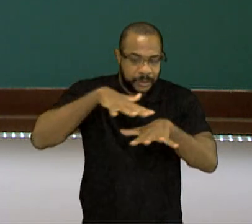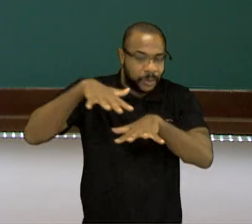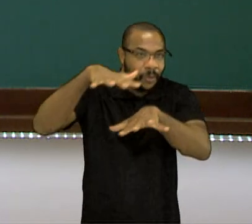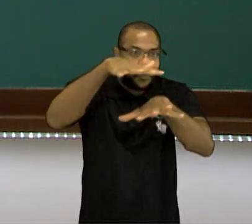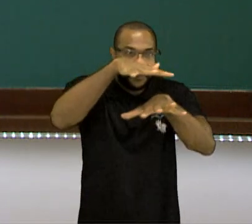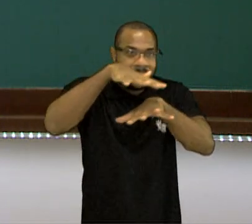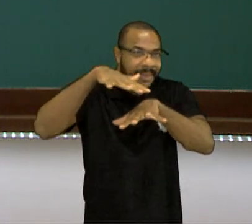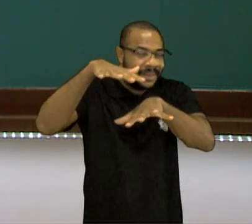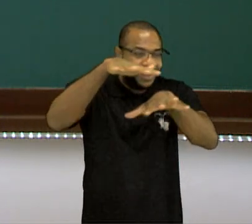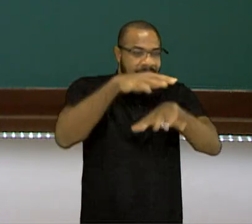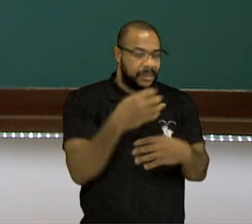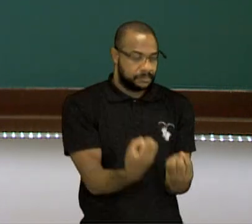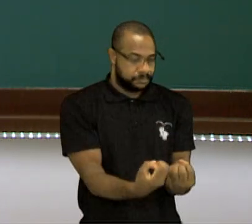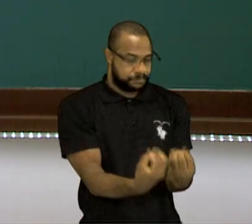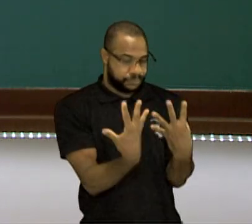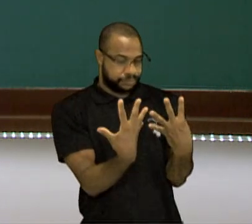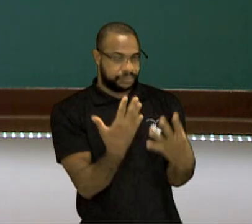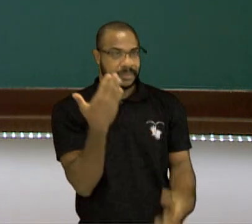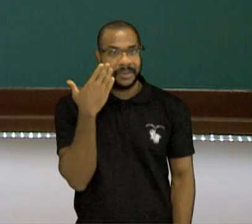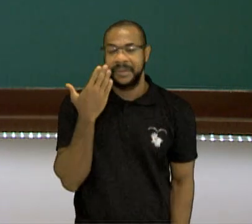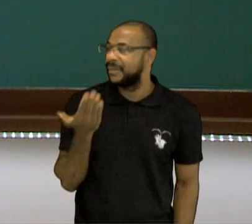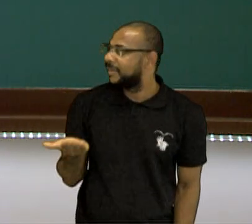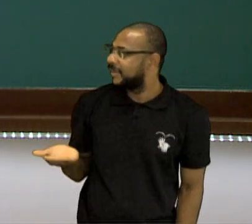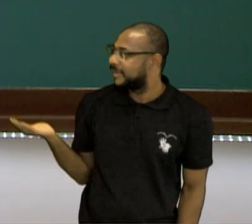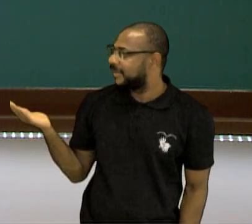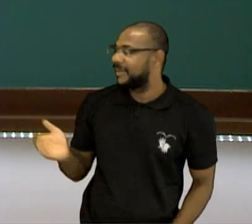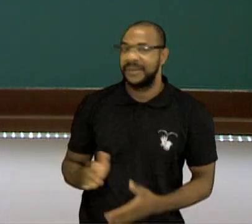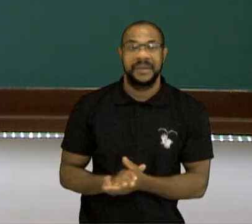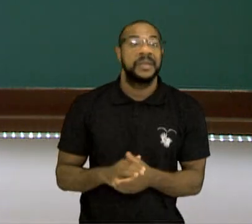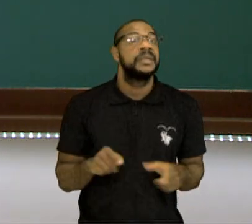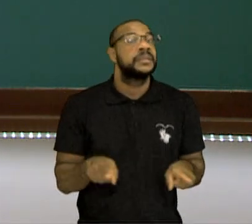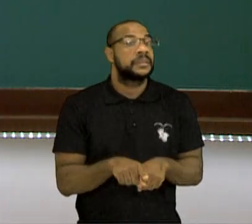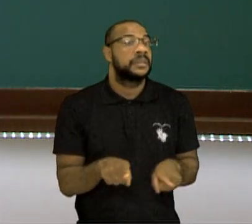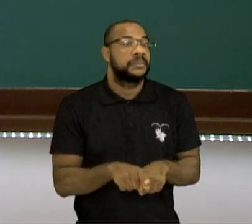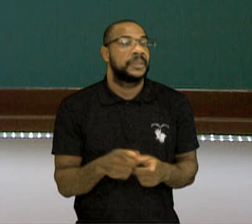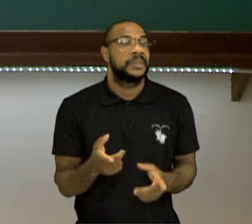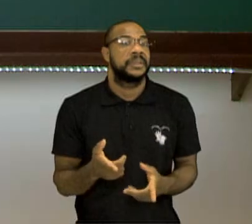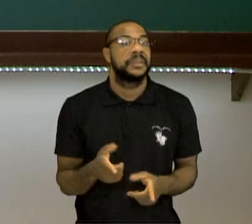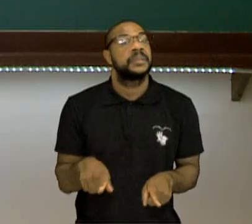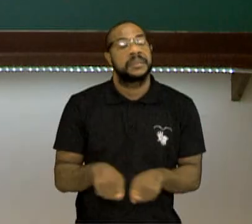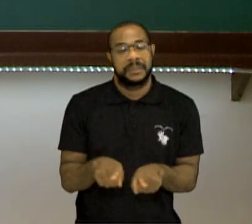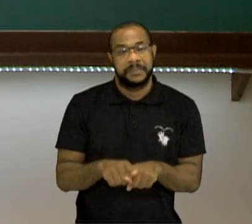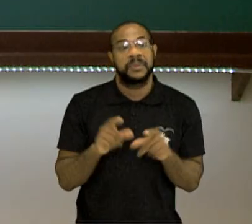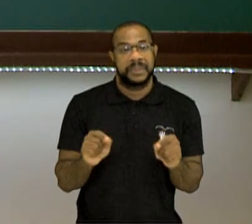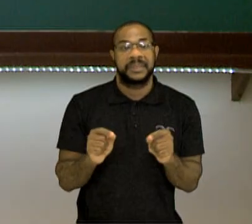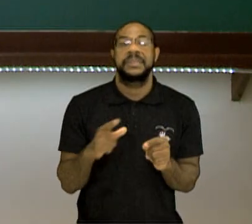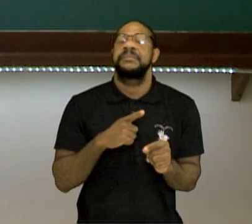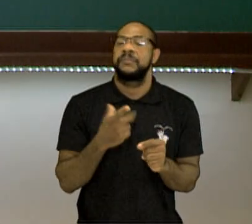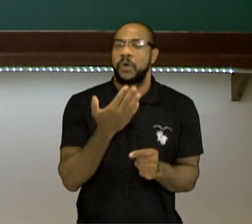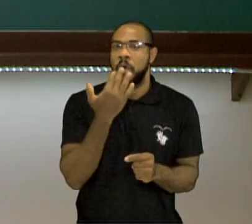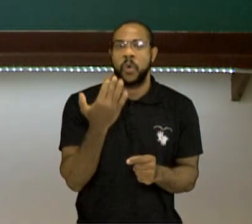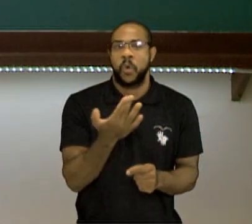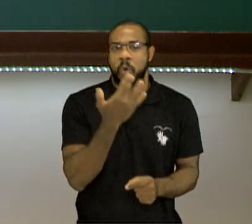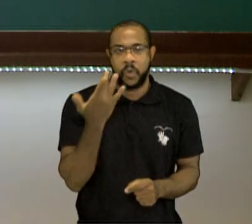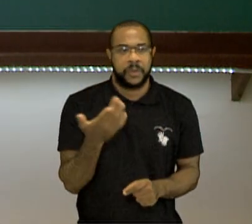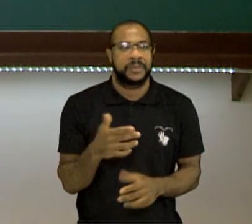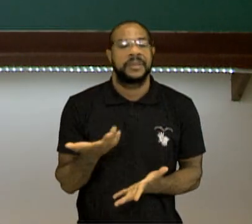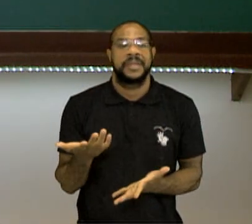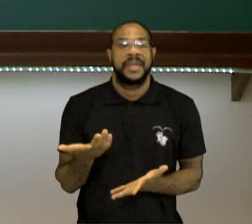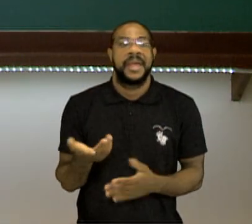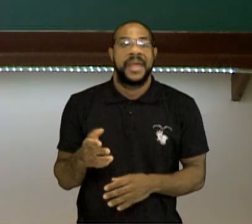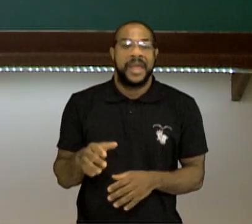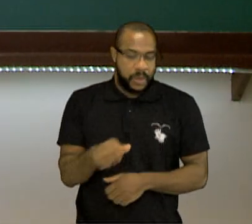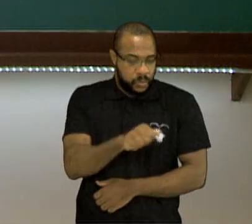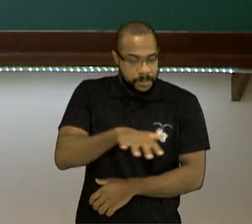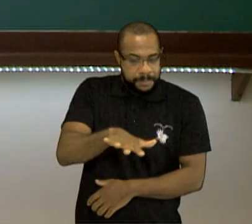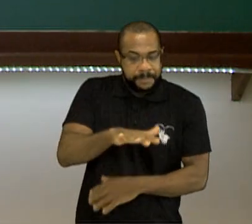bem evidente isso, luz e sombra. Também, contraste entre cores. No barroco é muito comum